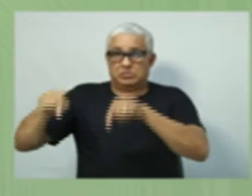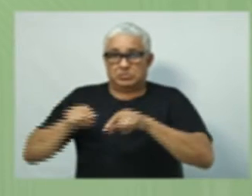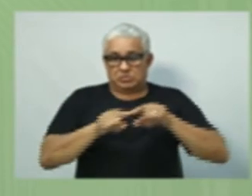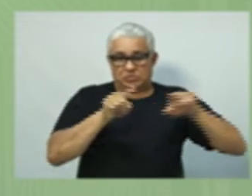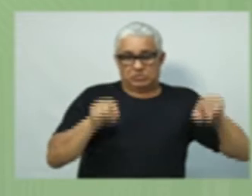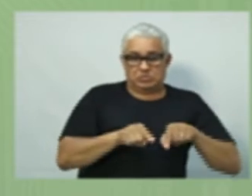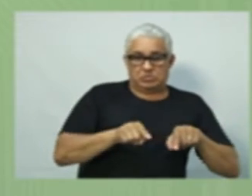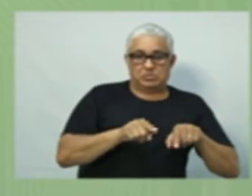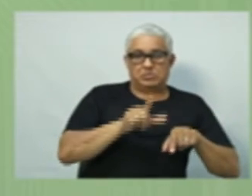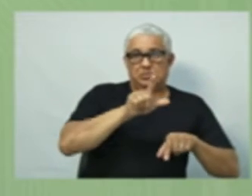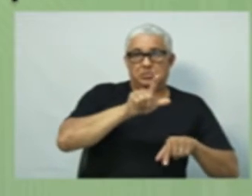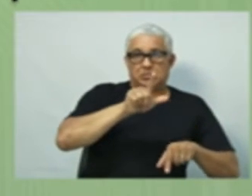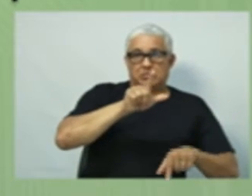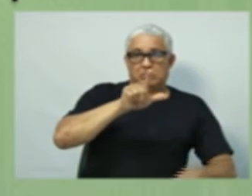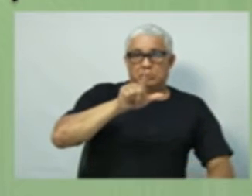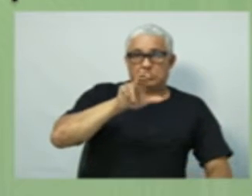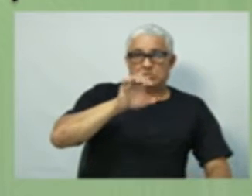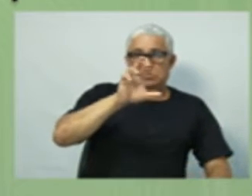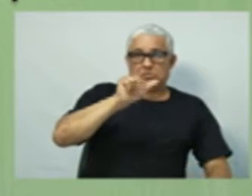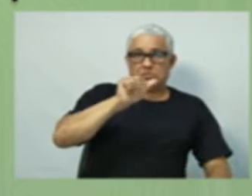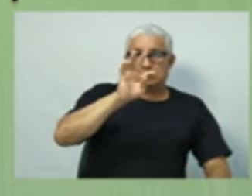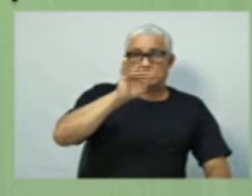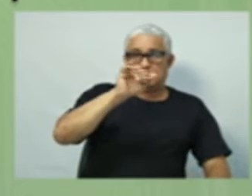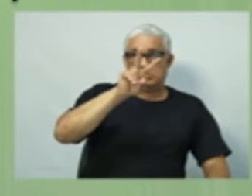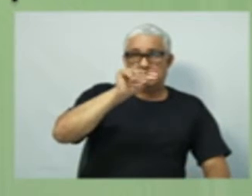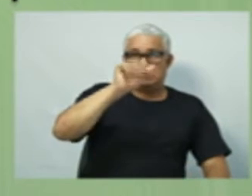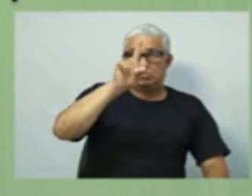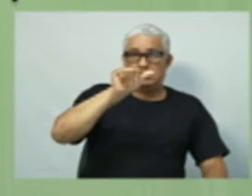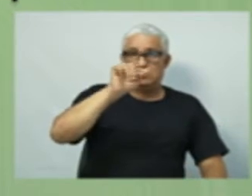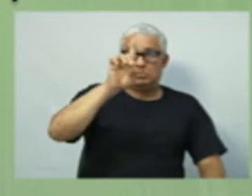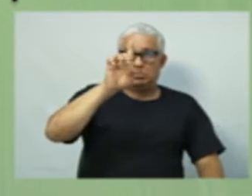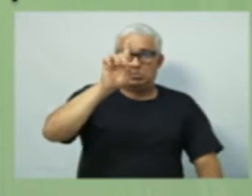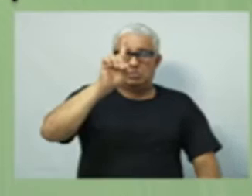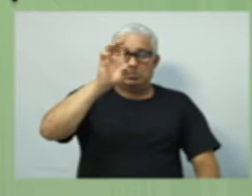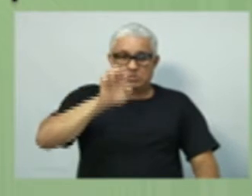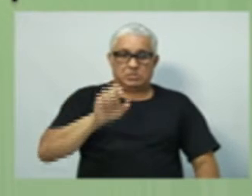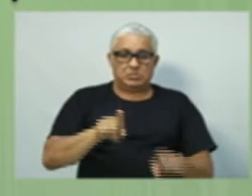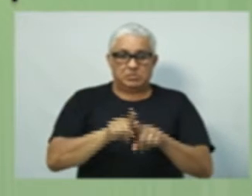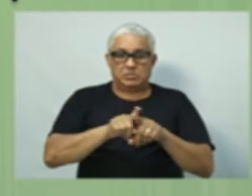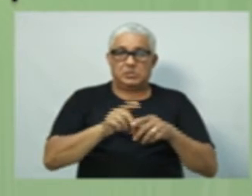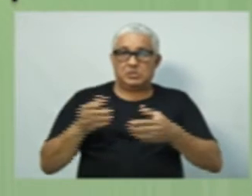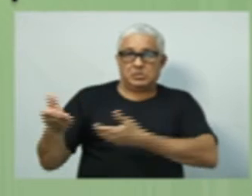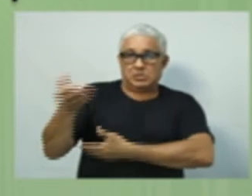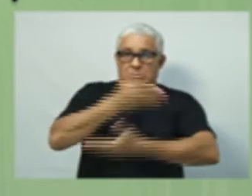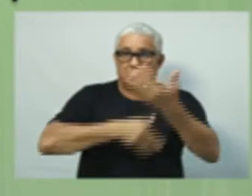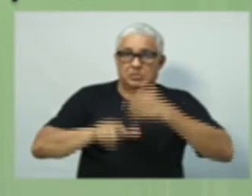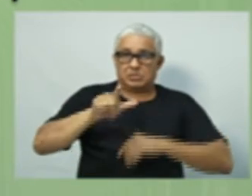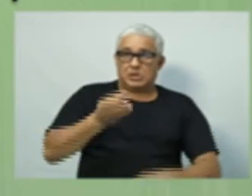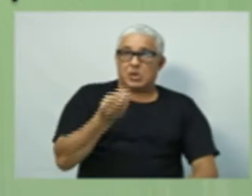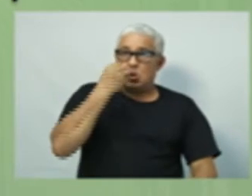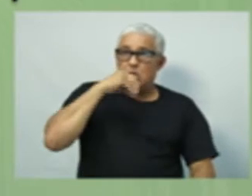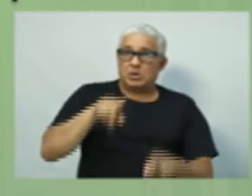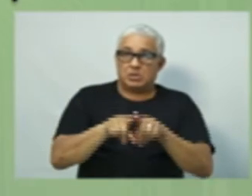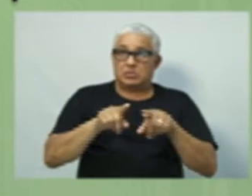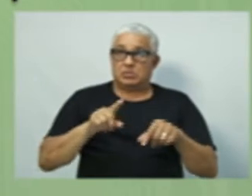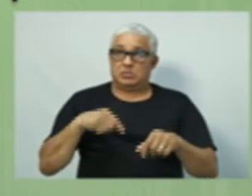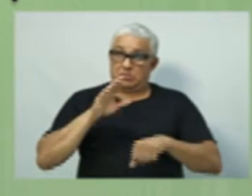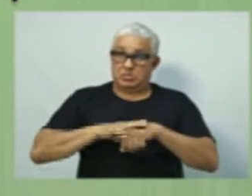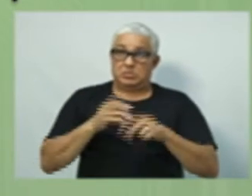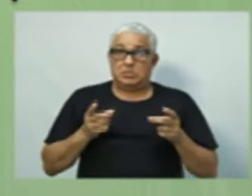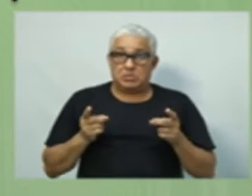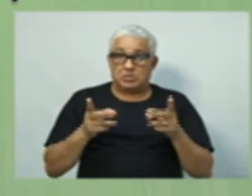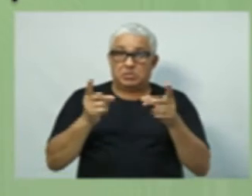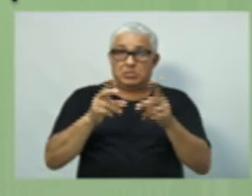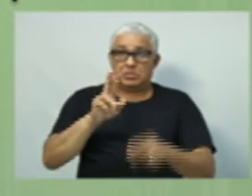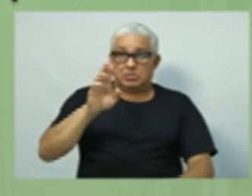lucratividade e rentabilidade vamos lá esses índices a relação entre o lucro eo quanto vendemos enquanto a rentabilidade